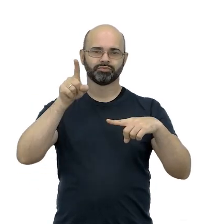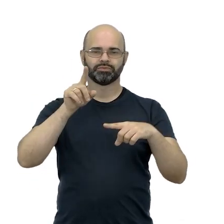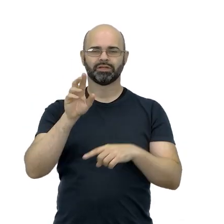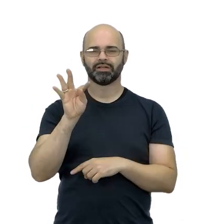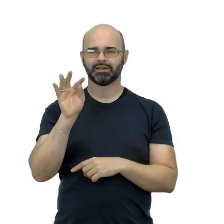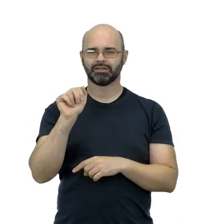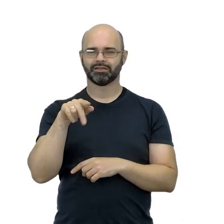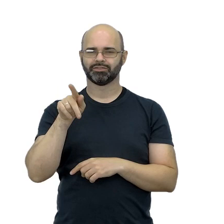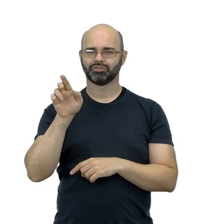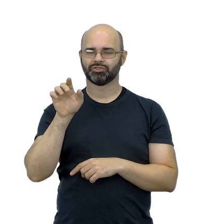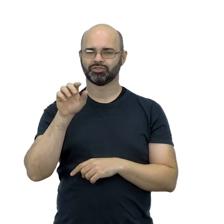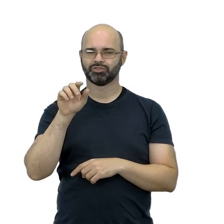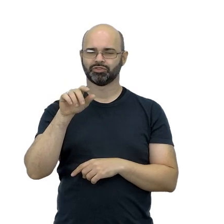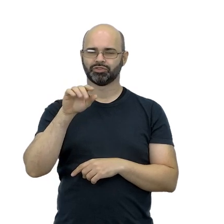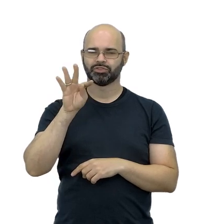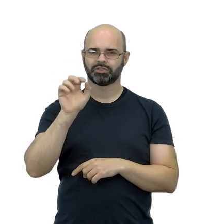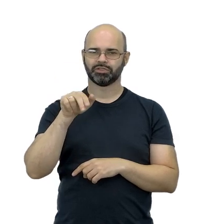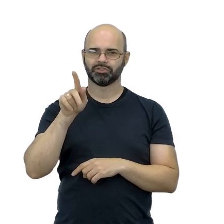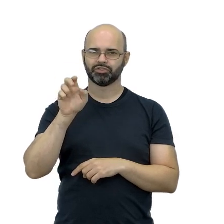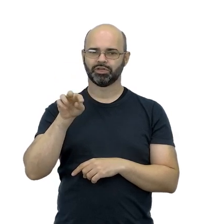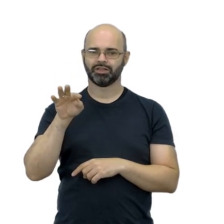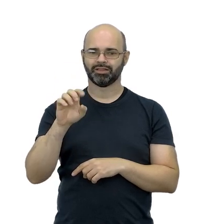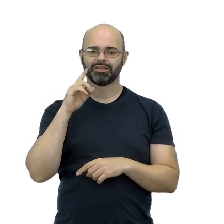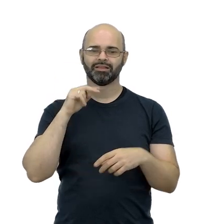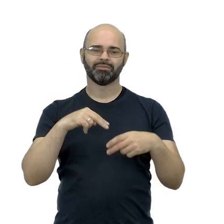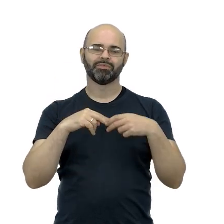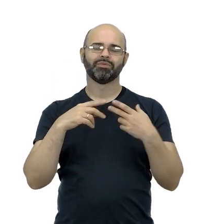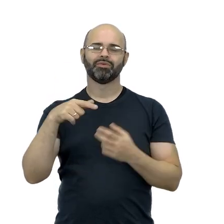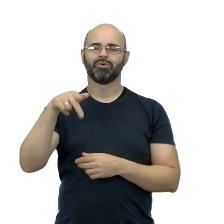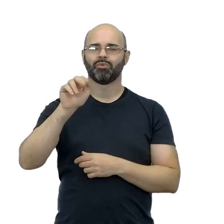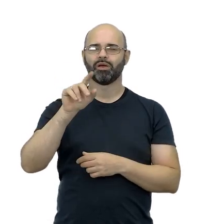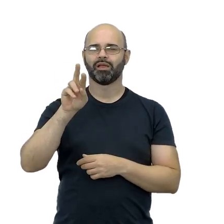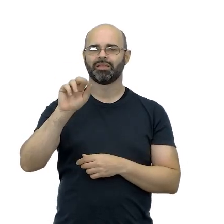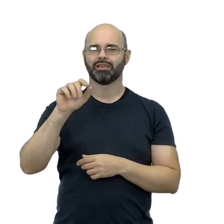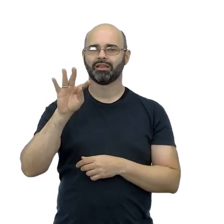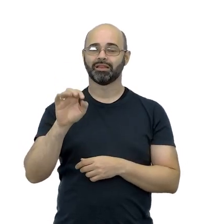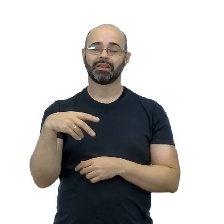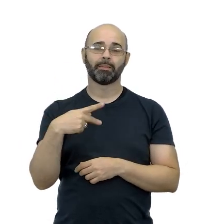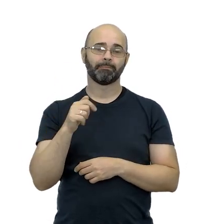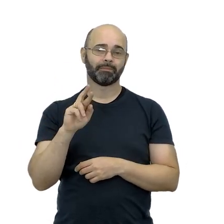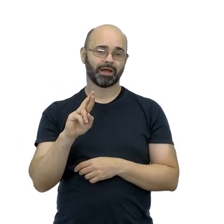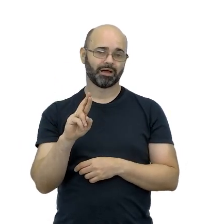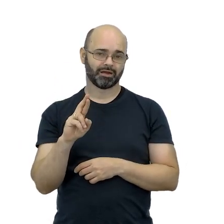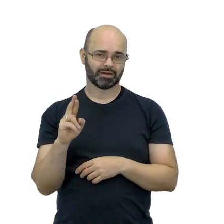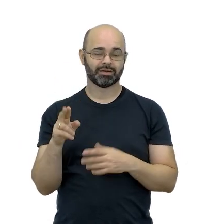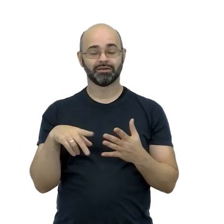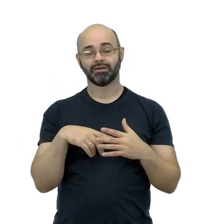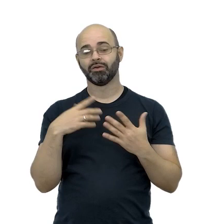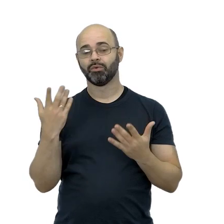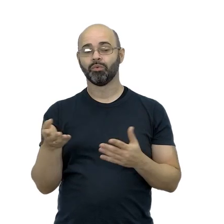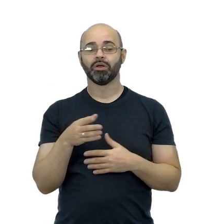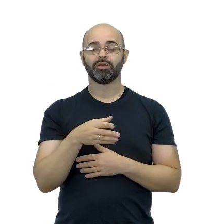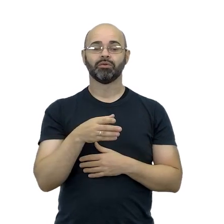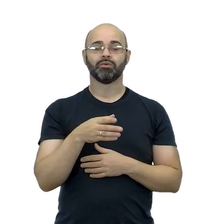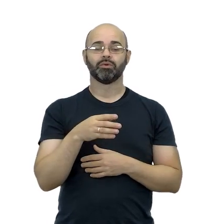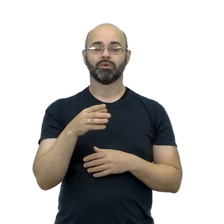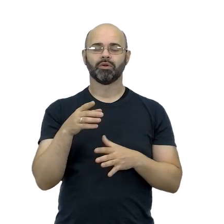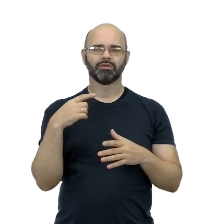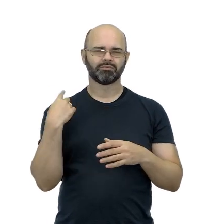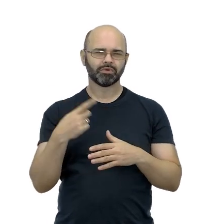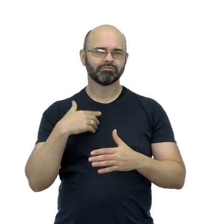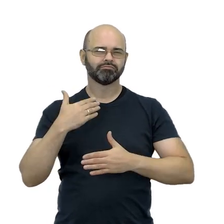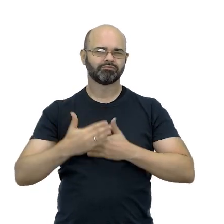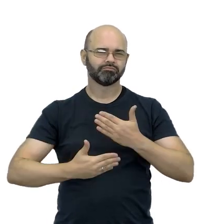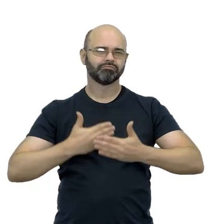isso que ela dá o quê? Ela corta os quadrantes pares para nós. E quando é positivo, ela corta os quadrantes ímpares. Então nós vamos ligando